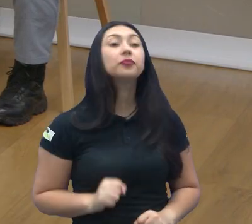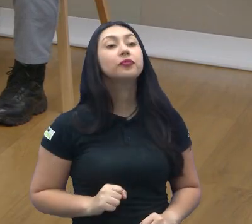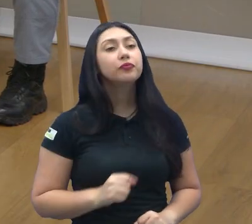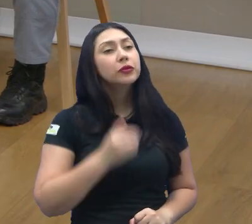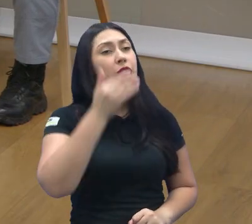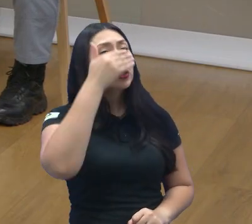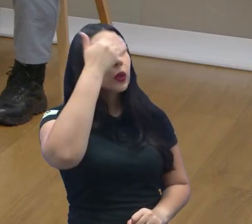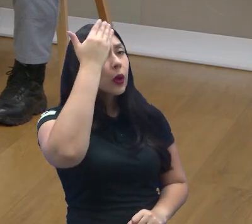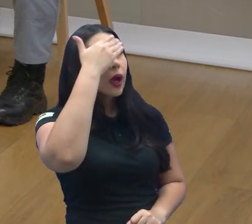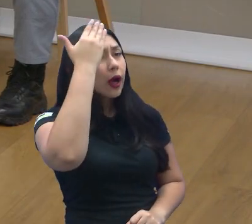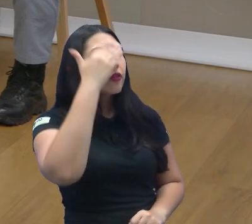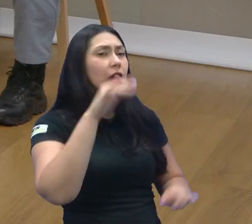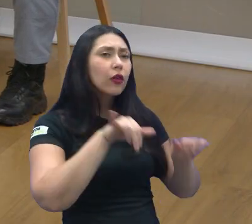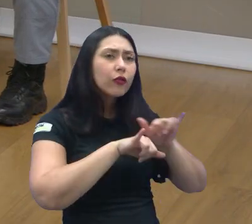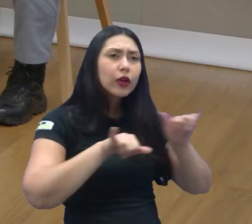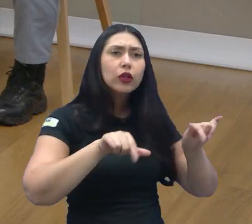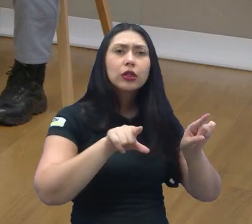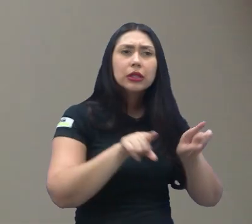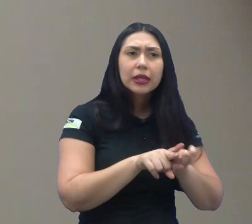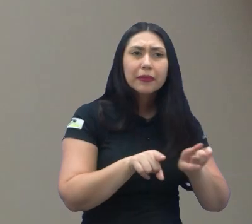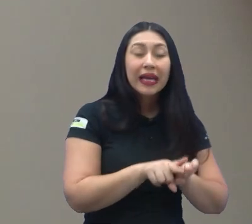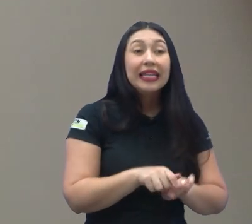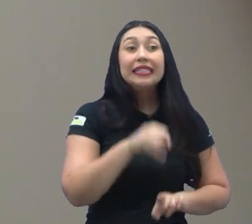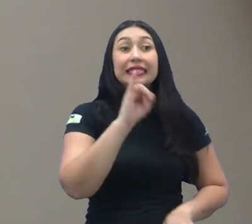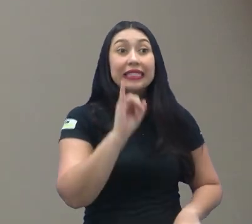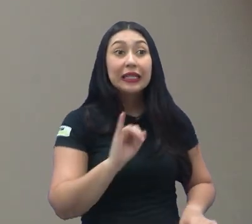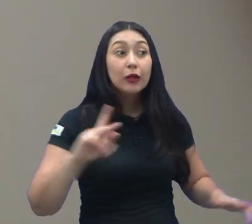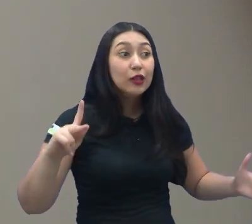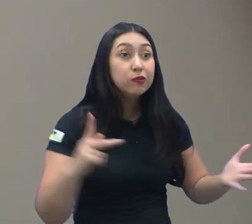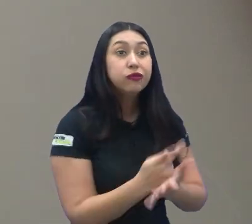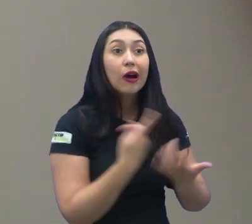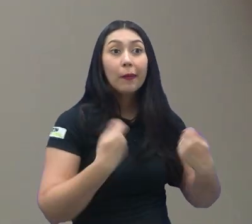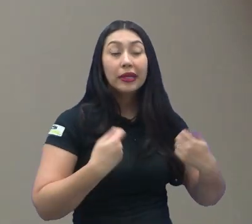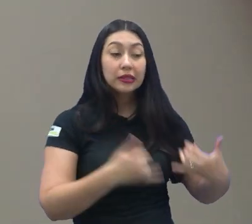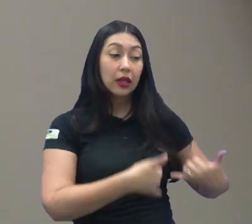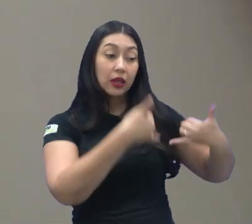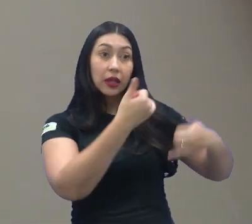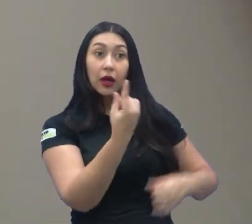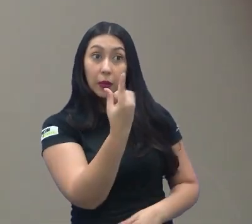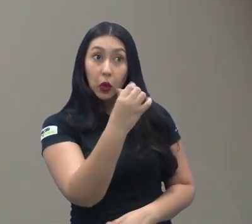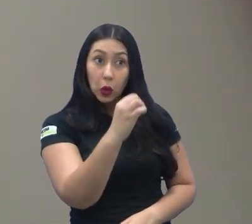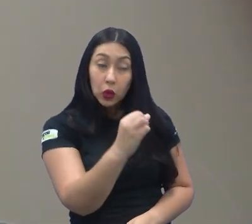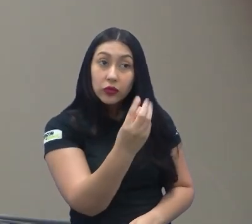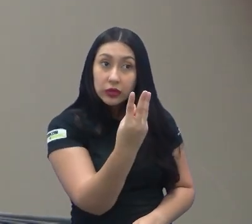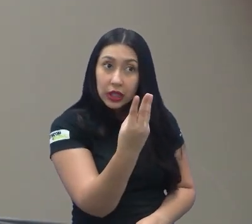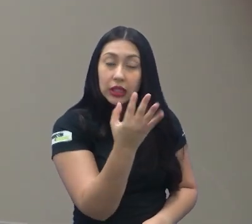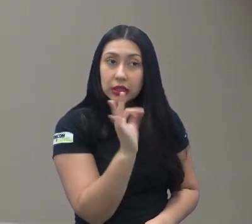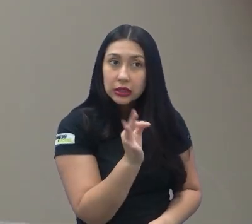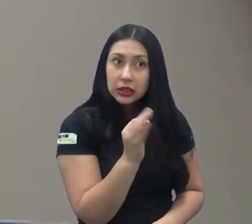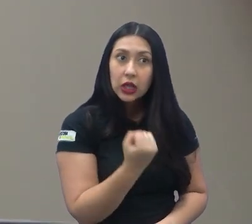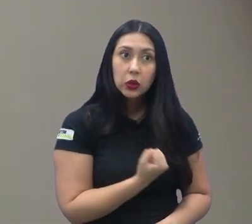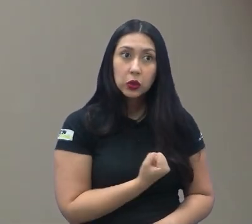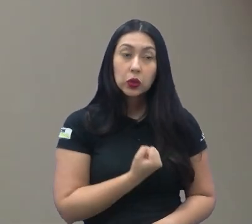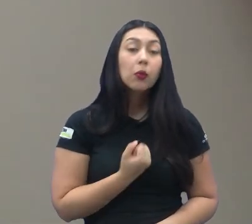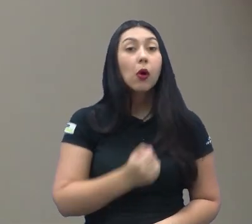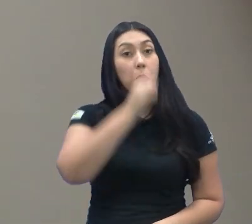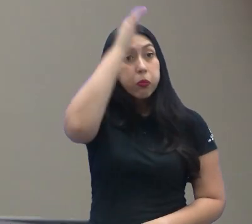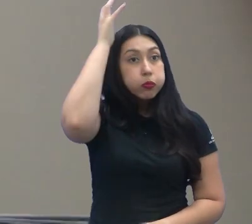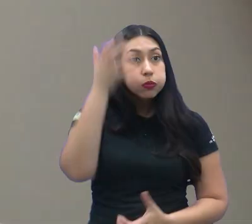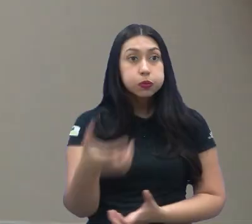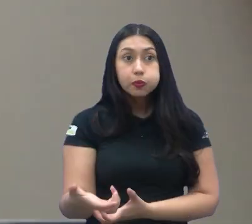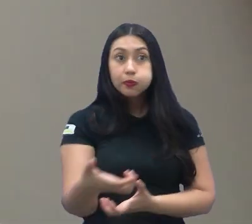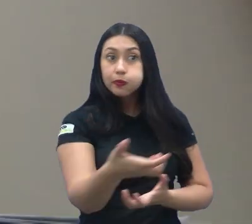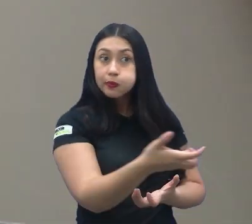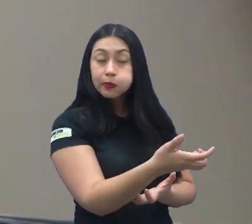VT, muito importante falando, né? Qualquer situação a gente chamar 193, você reforça também, né? O número do Corpo de Bombeiros aqui no